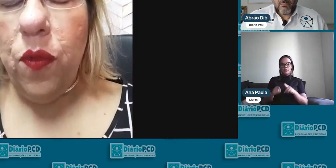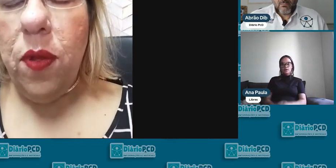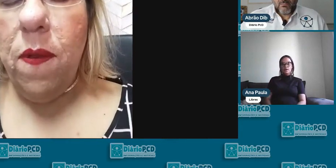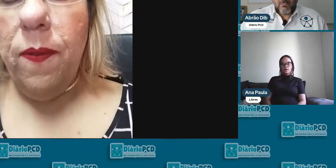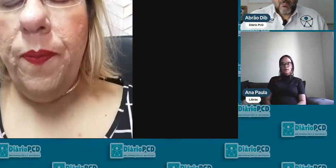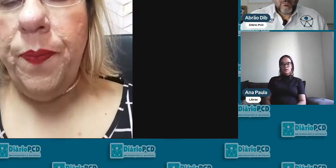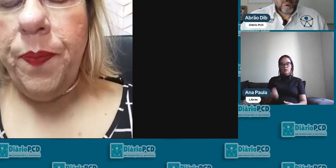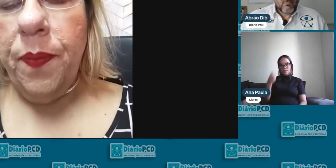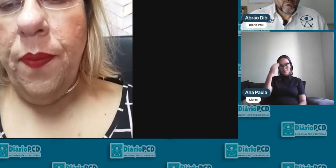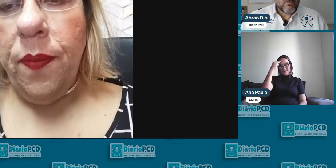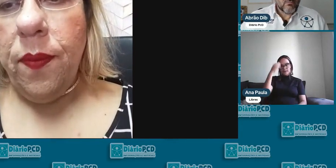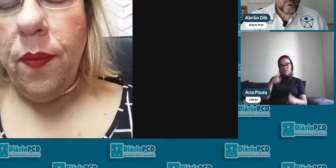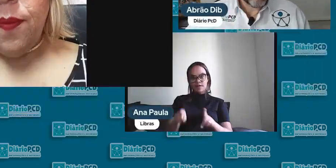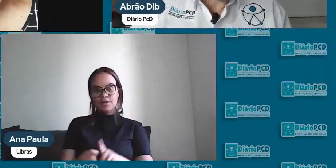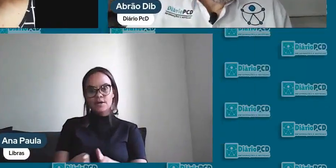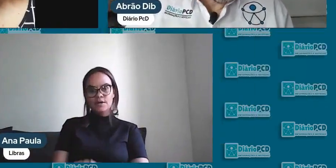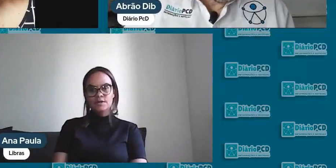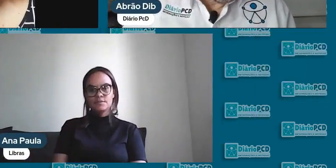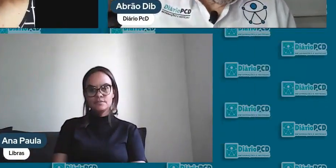e emocional.